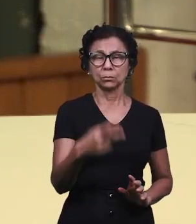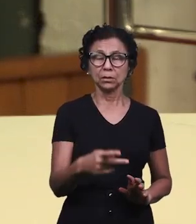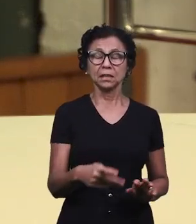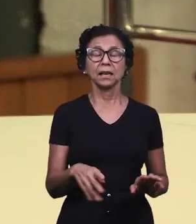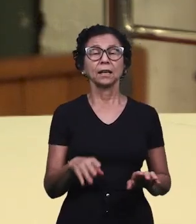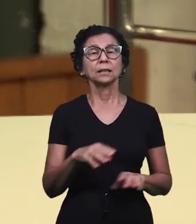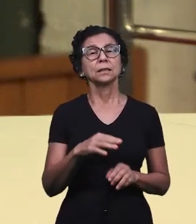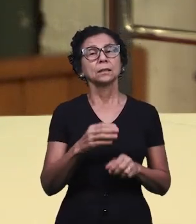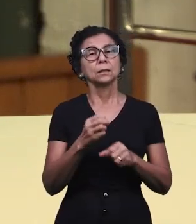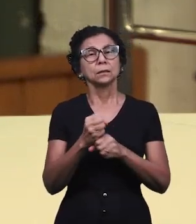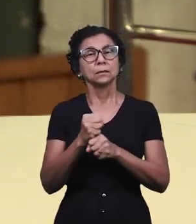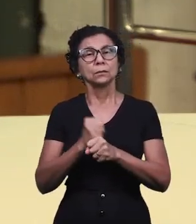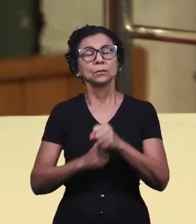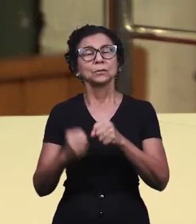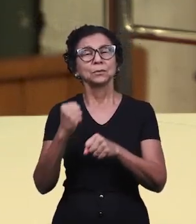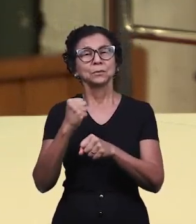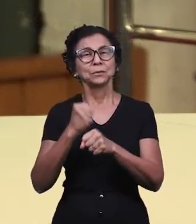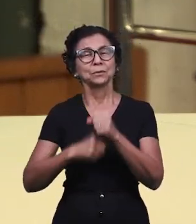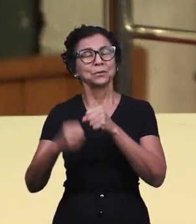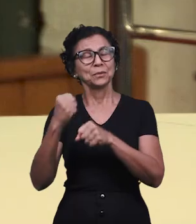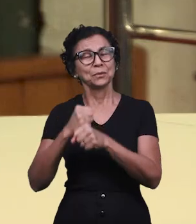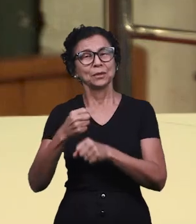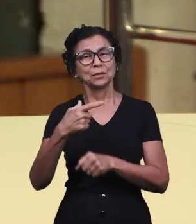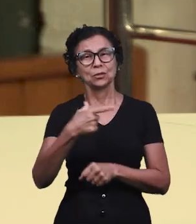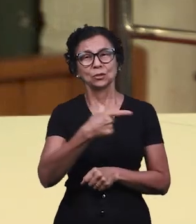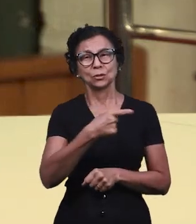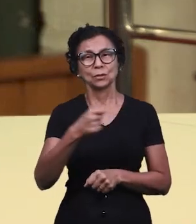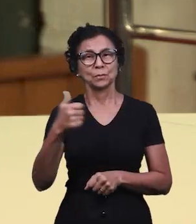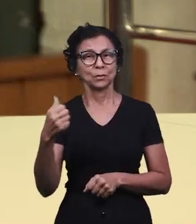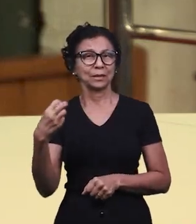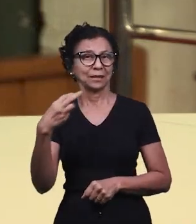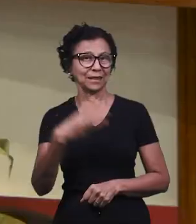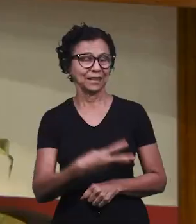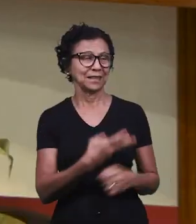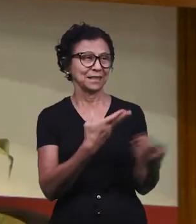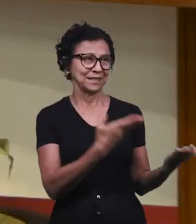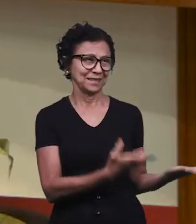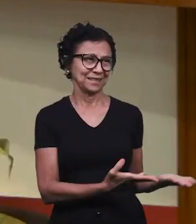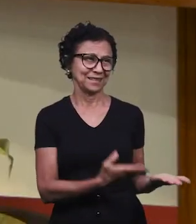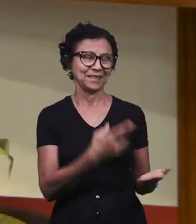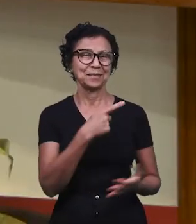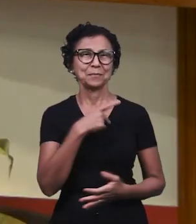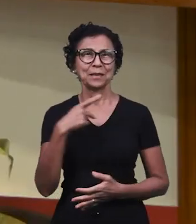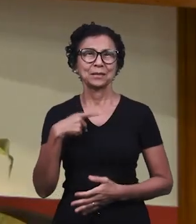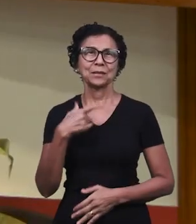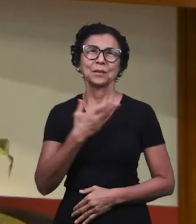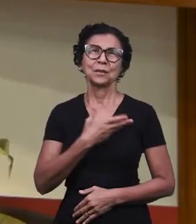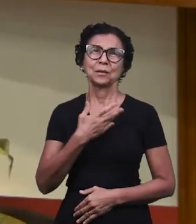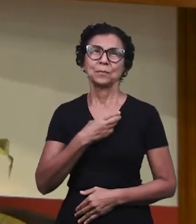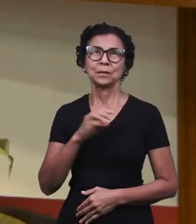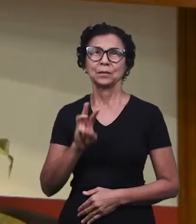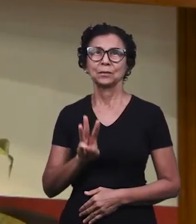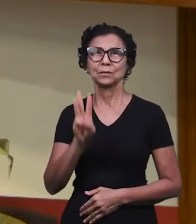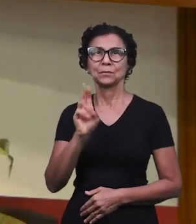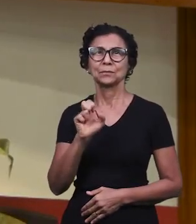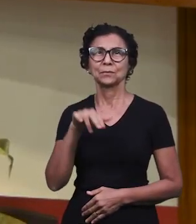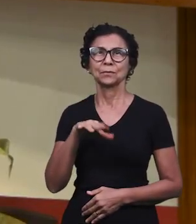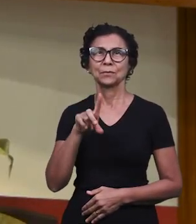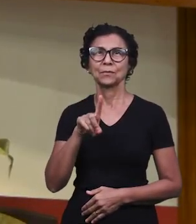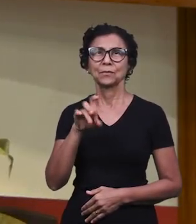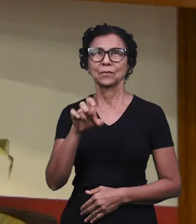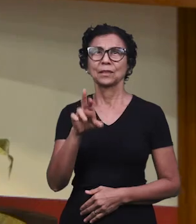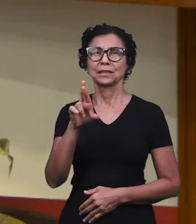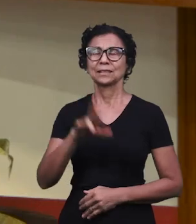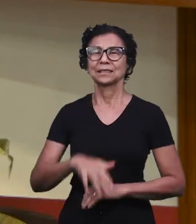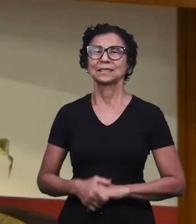em 2013. Quem está aqui comigo, nosso pastor, nosso amigo, Wander Gonçalves. Que prazer tê-lo com a gente. Prazer é todo